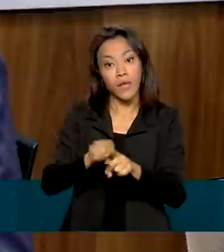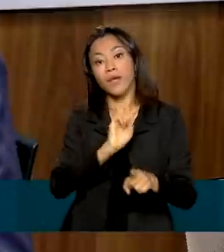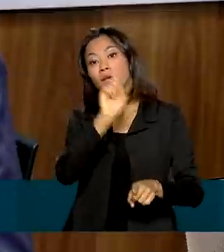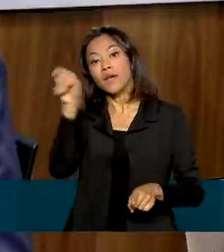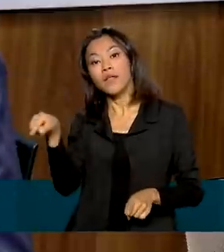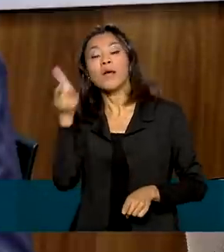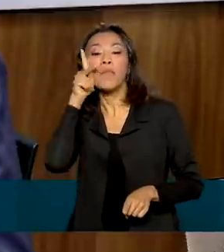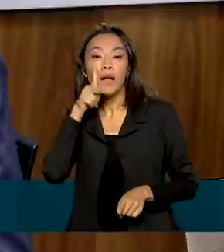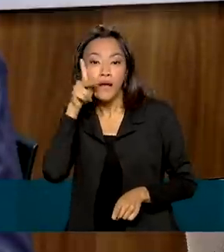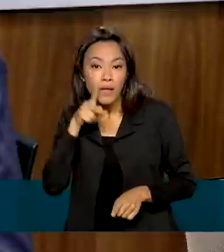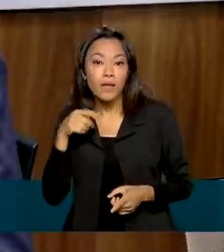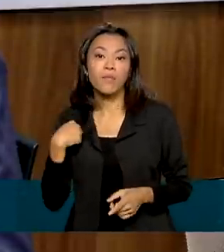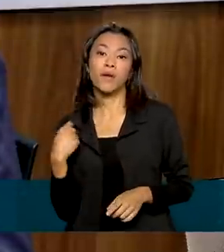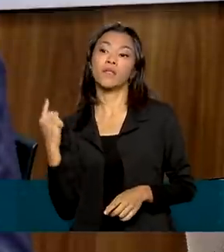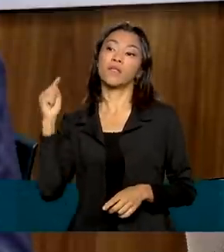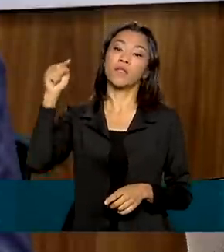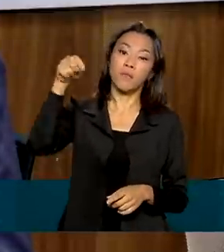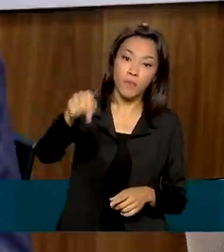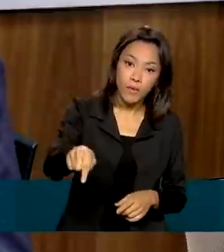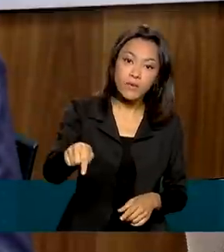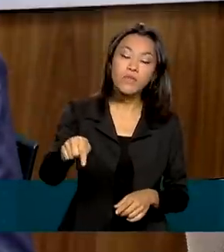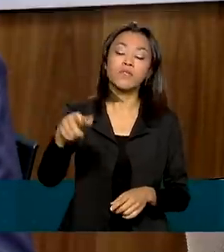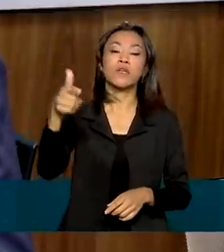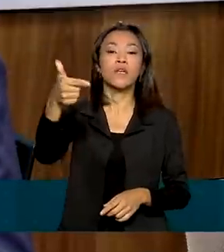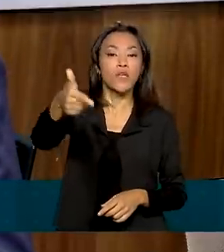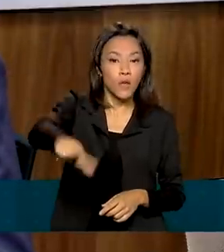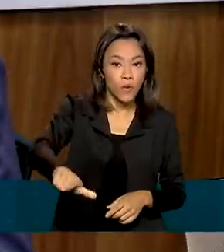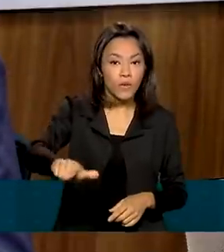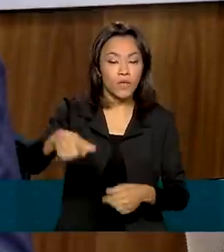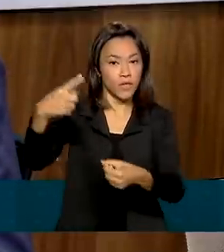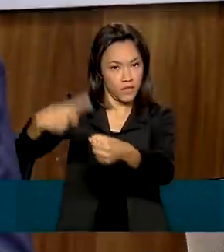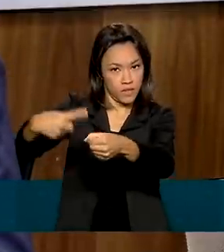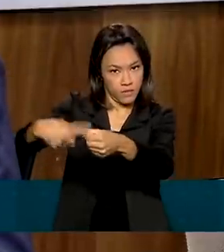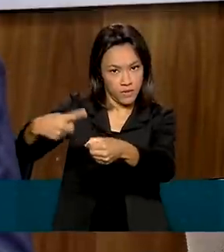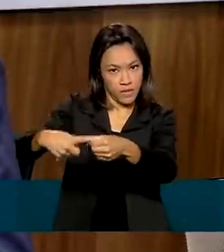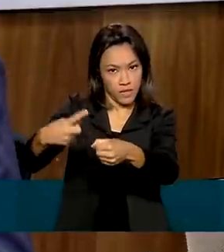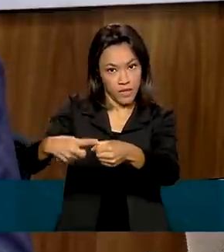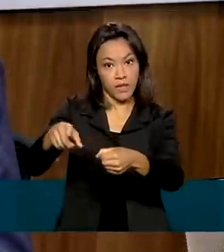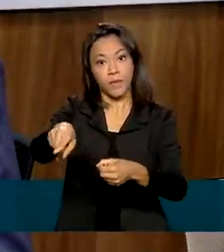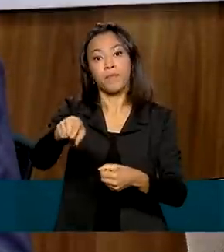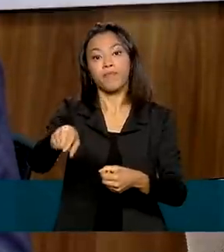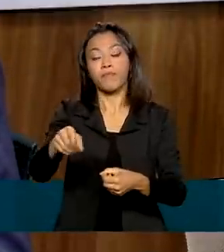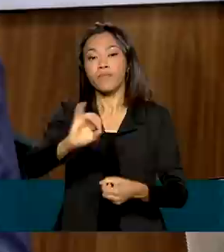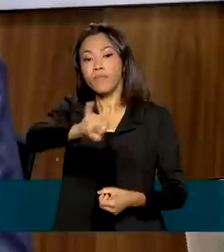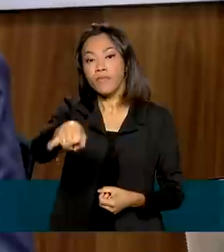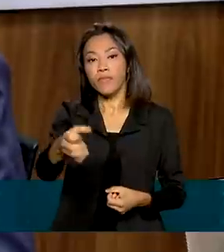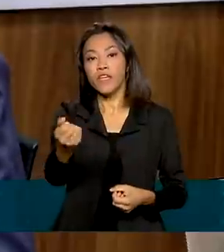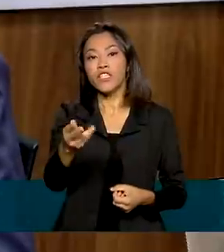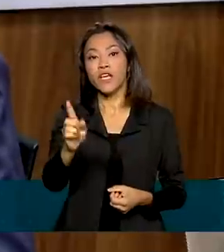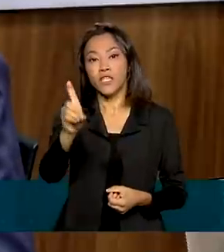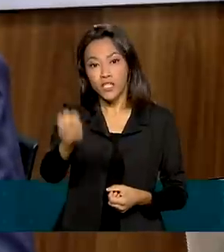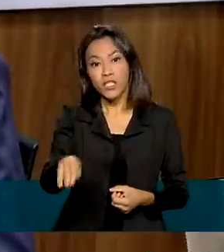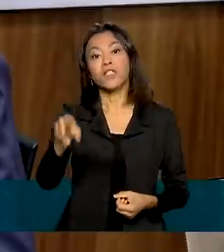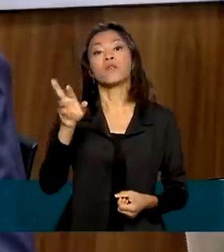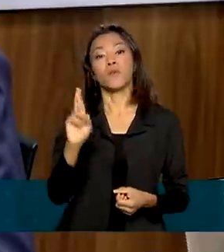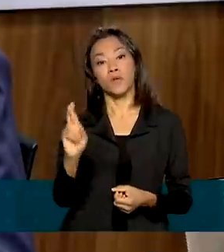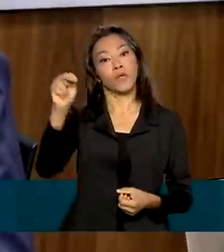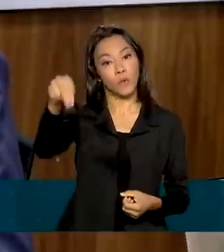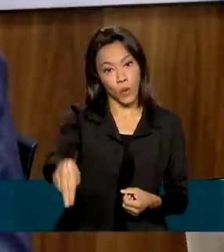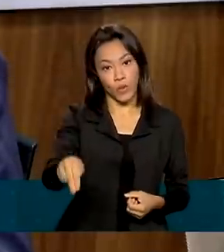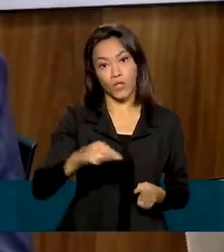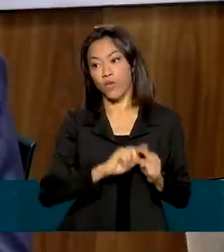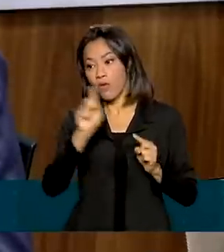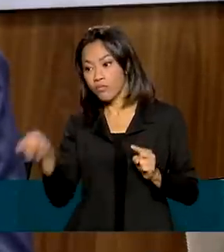e no dia seguinte em Jucurutu na da barragem Oiticica e também Jardim de Piranhas no Rio Grande do Norte